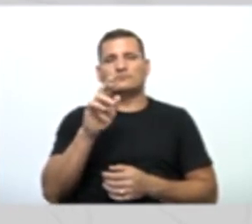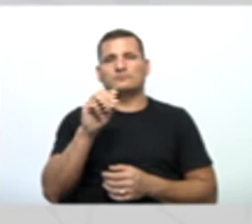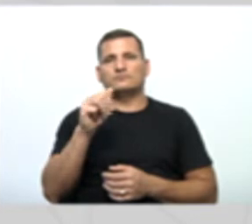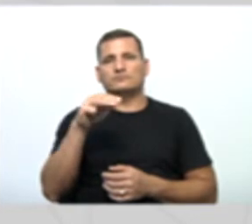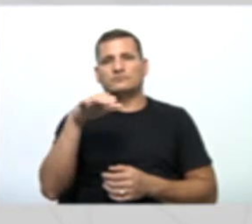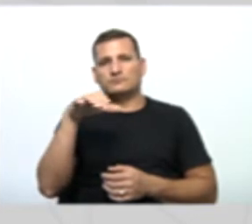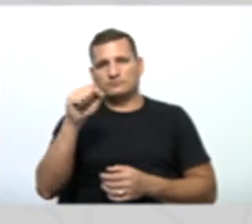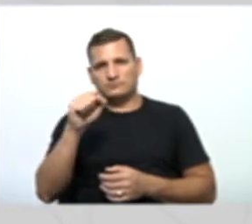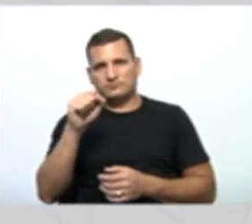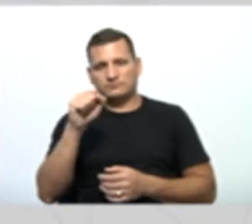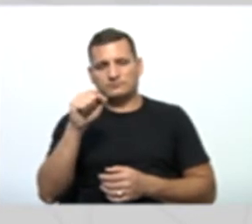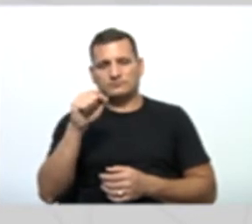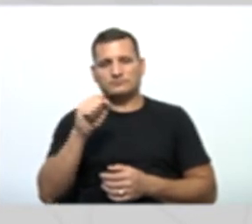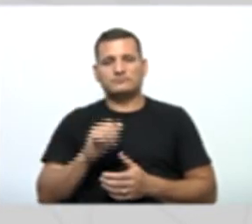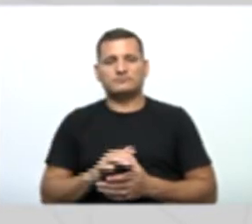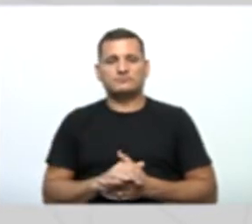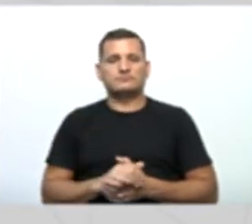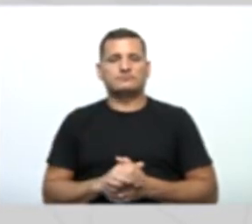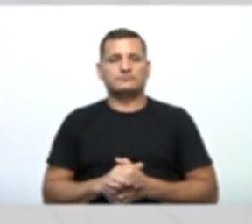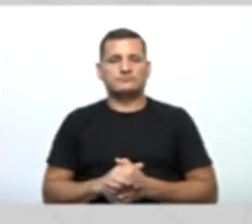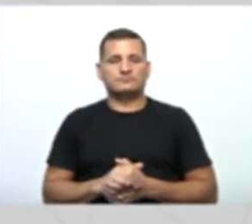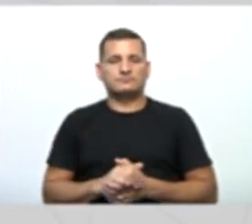quê? Aqui